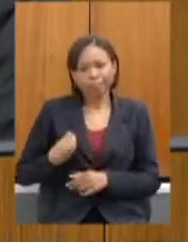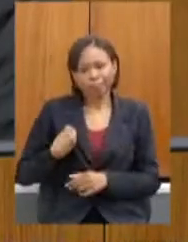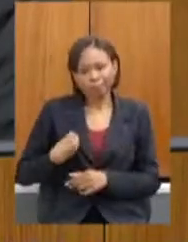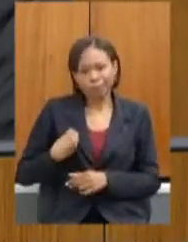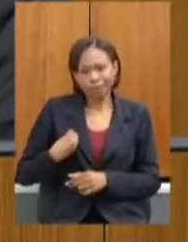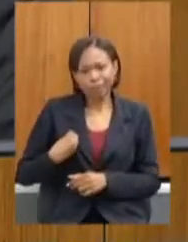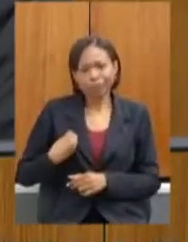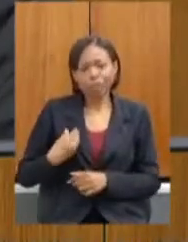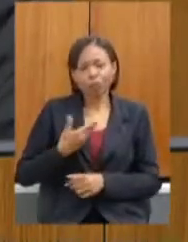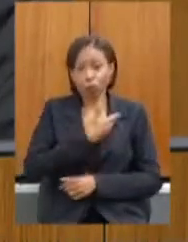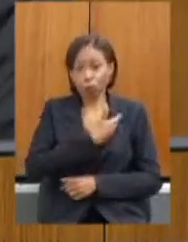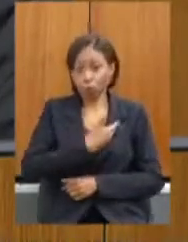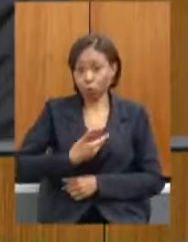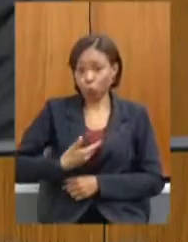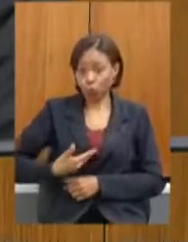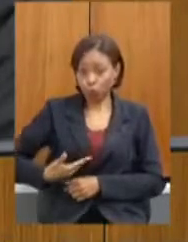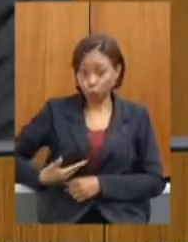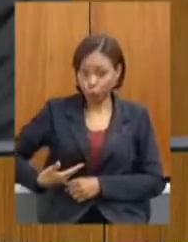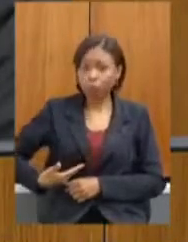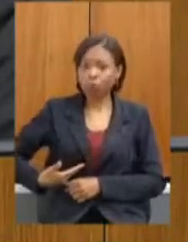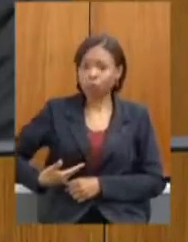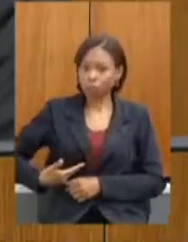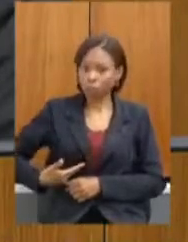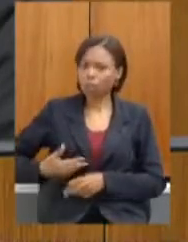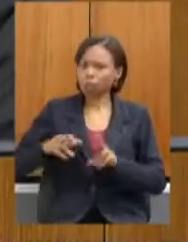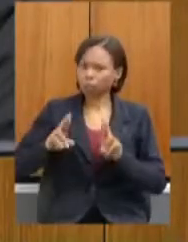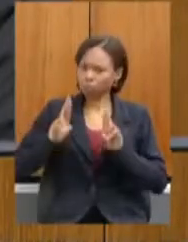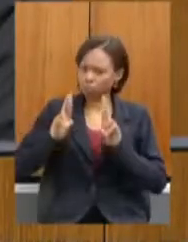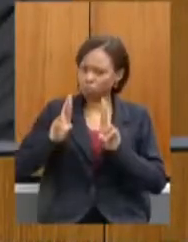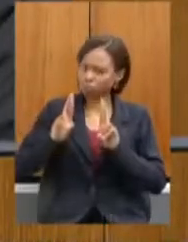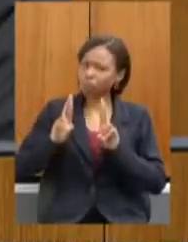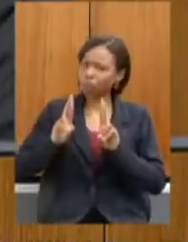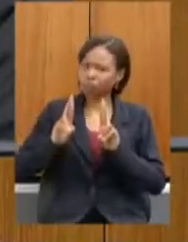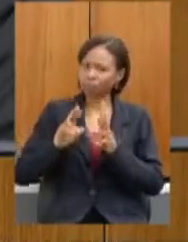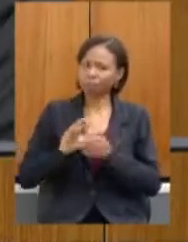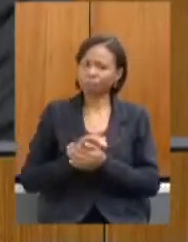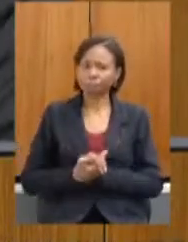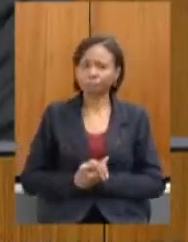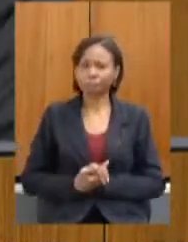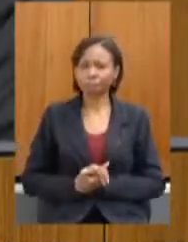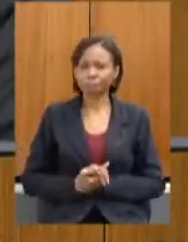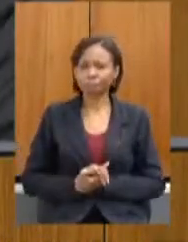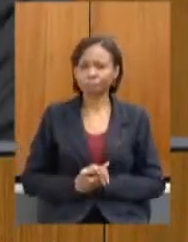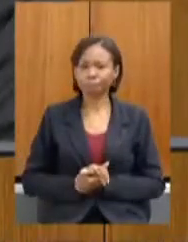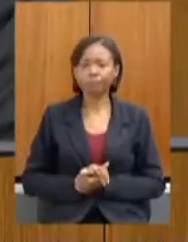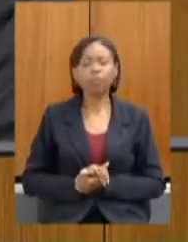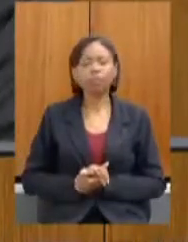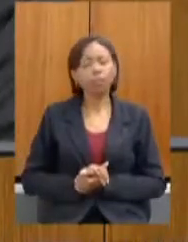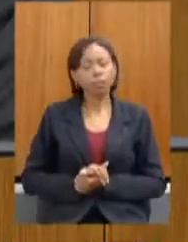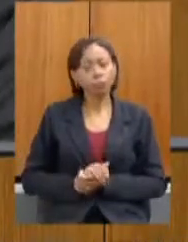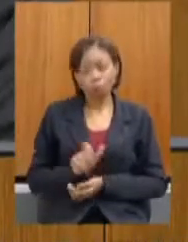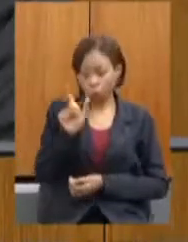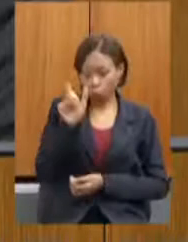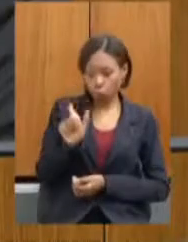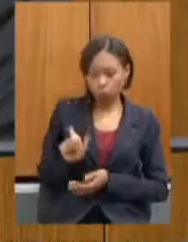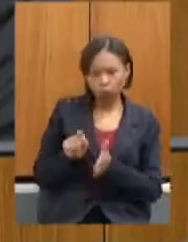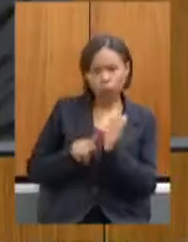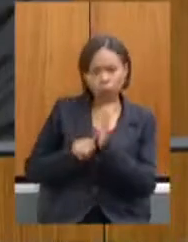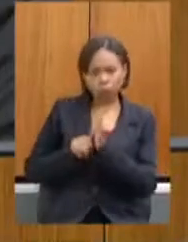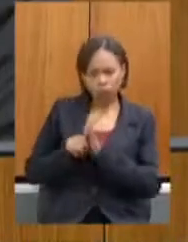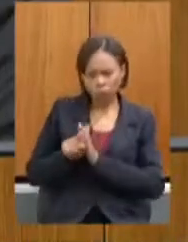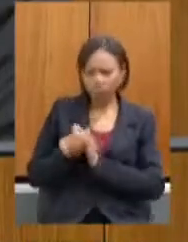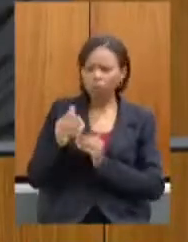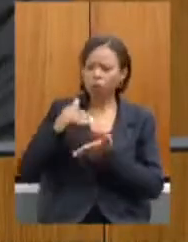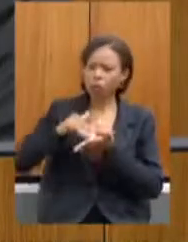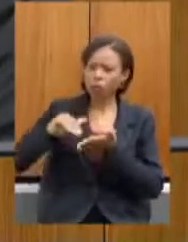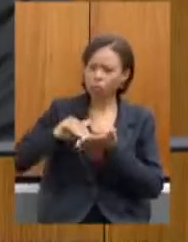de um governo é com tamanho é responsabilidade é secretário a minha pergunta